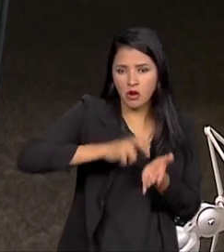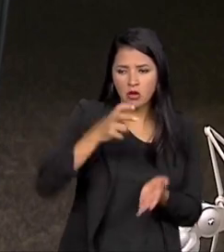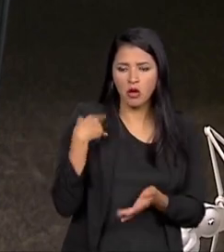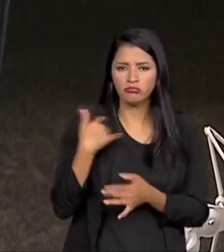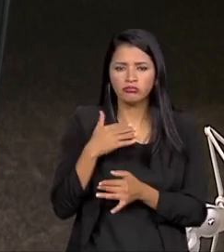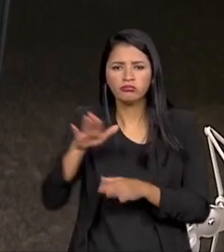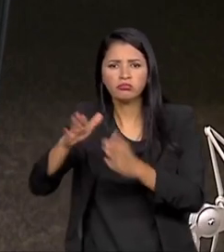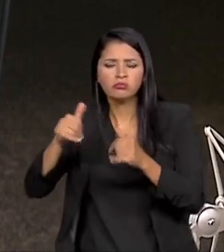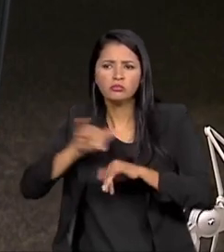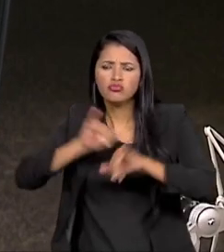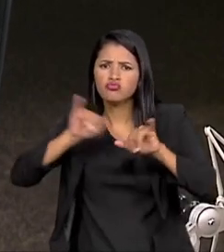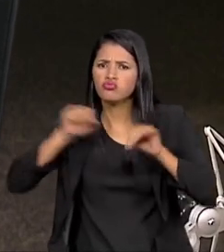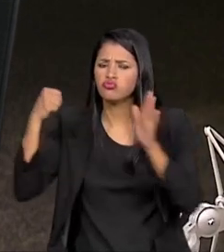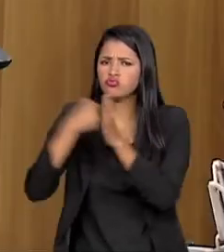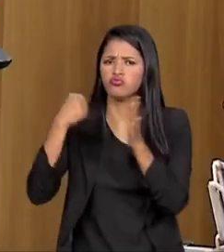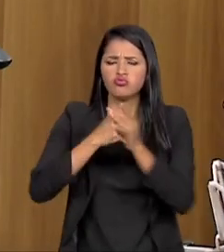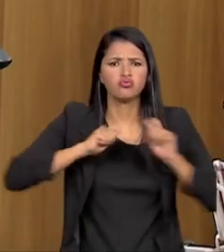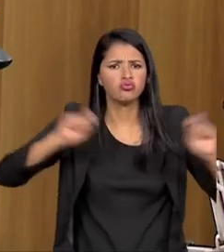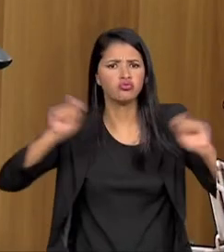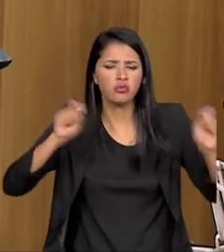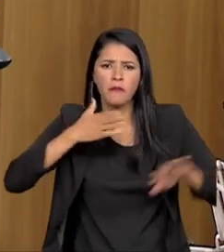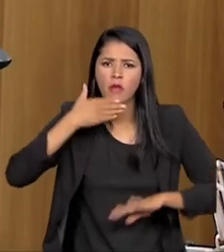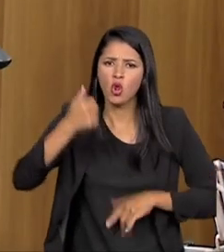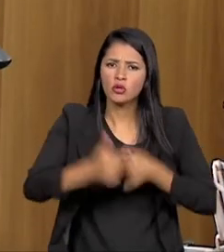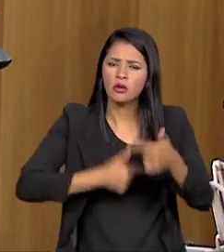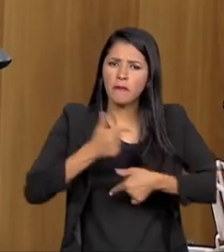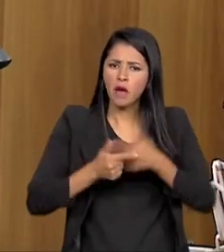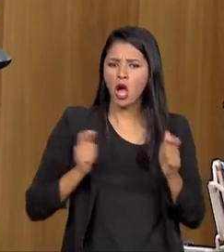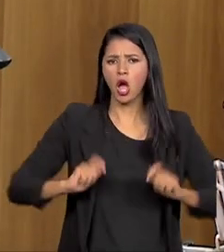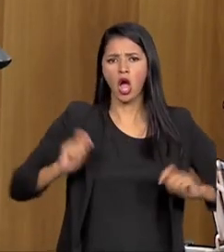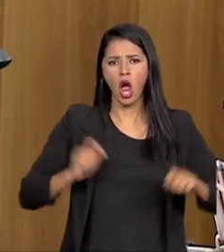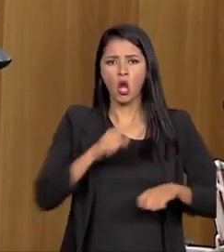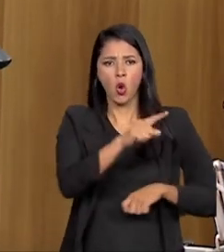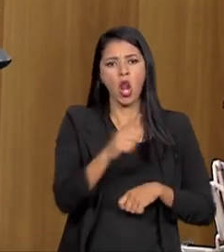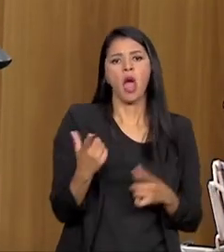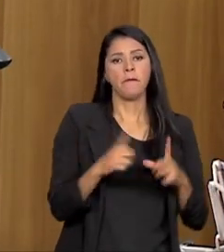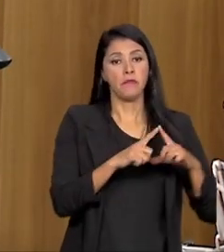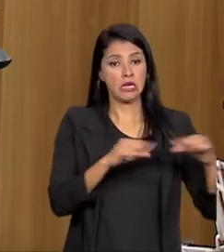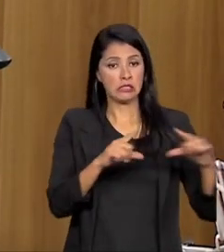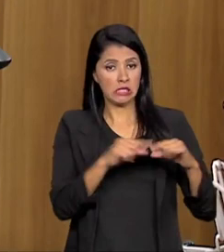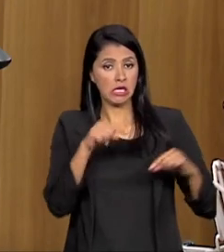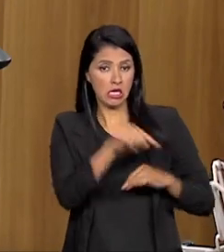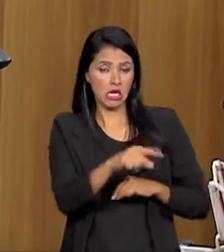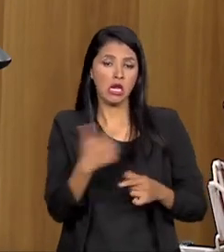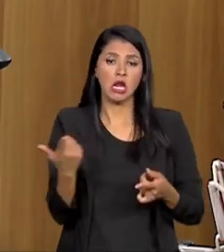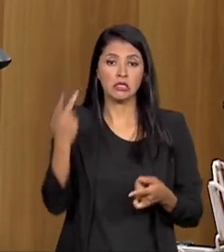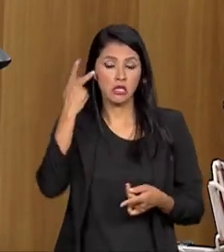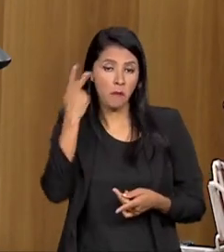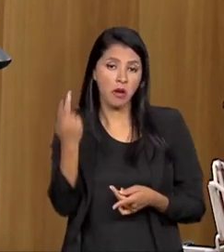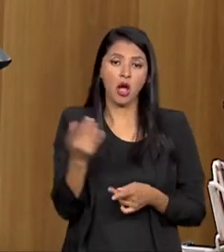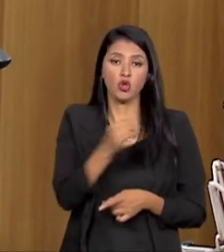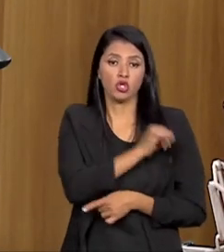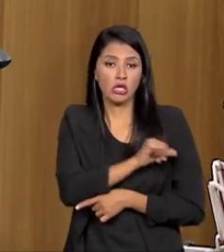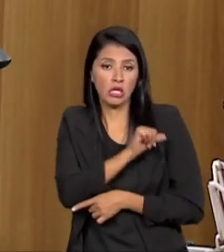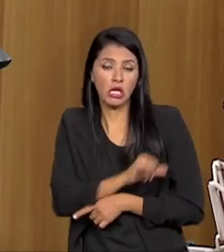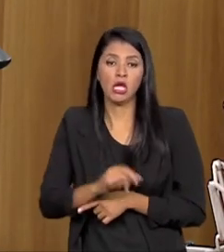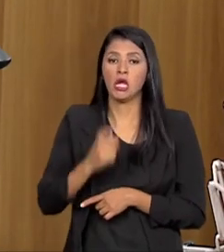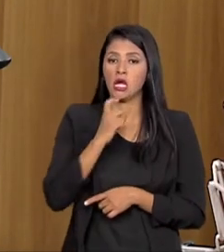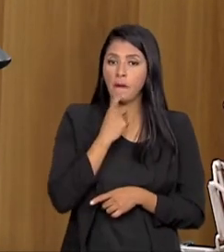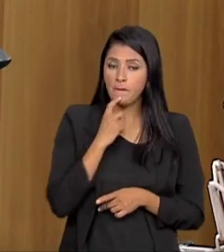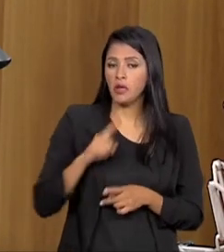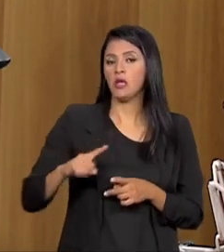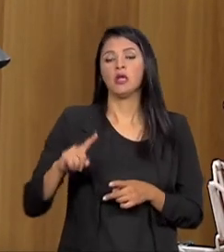melhores condições de trabalho a greve afeta os aeroportos de Brasília São Paulo Rio de Janeiro Campinas Porto Alegre